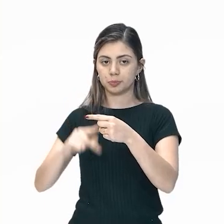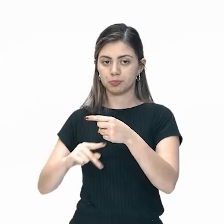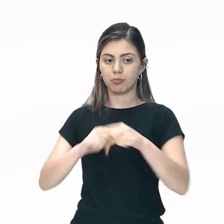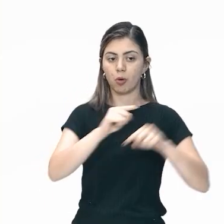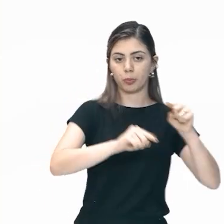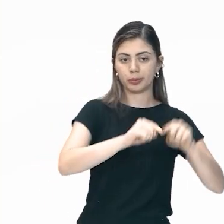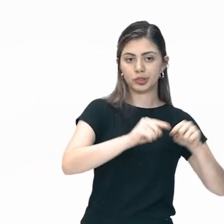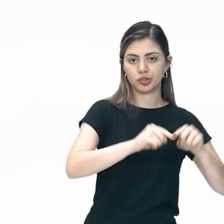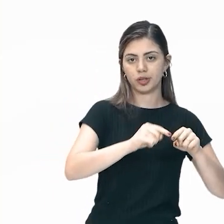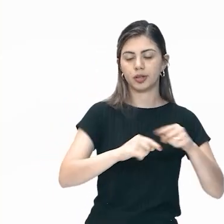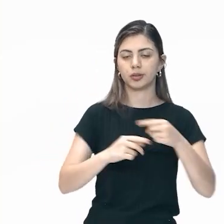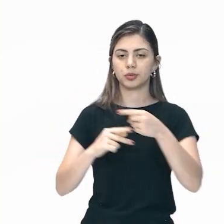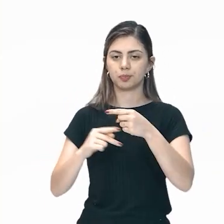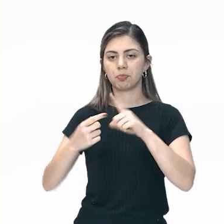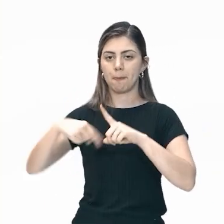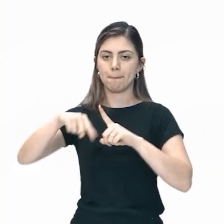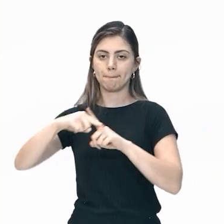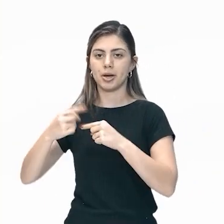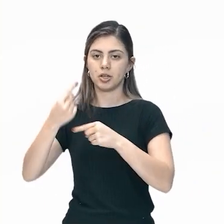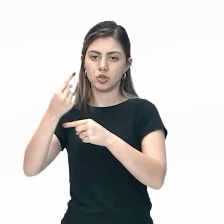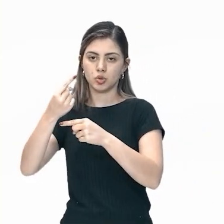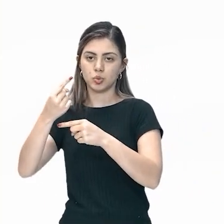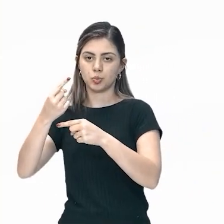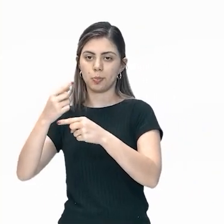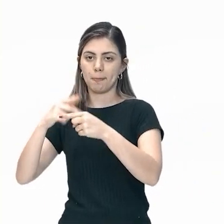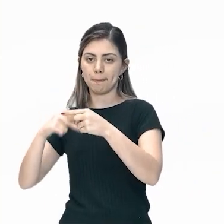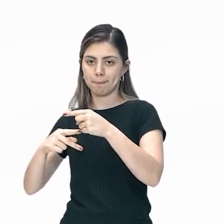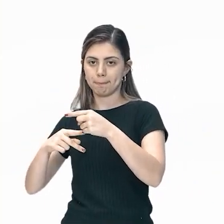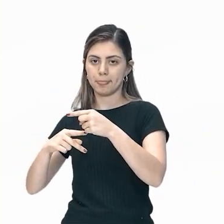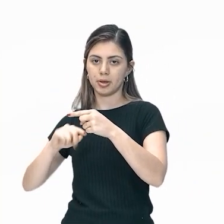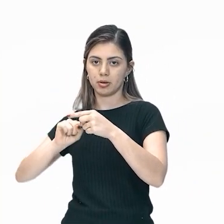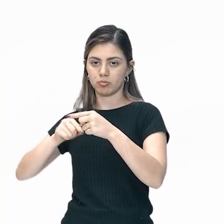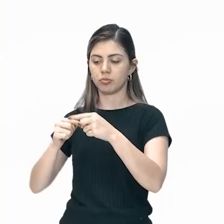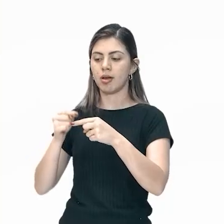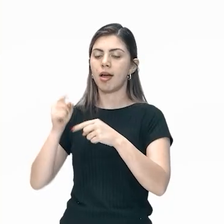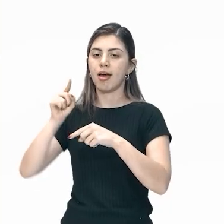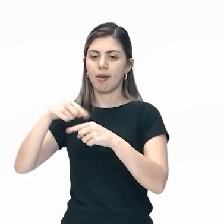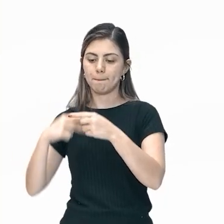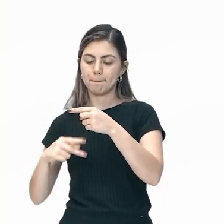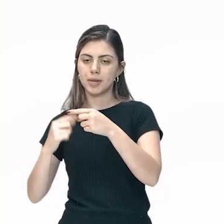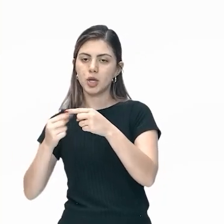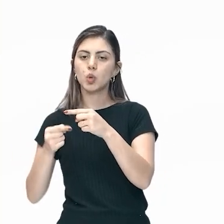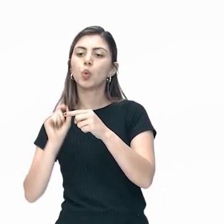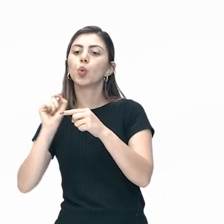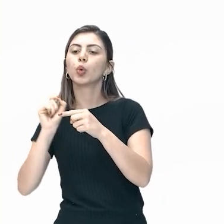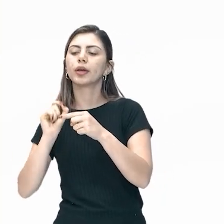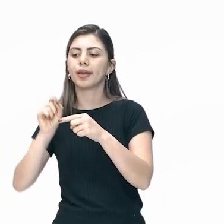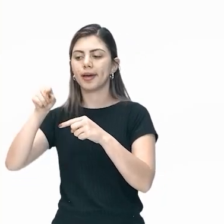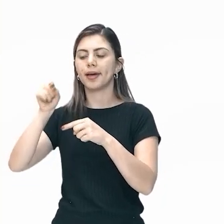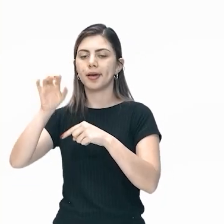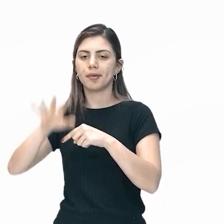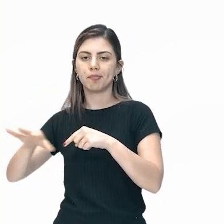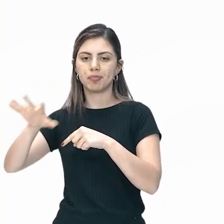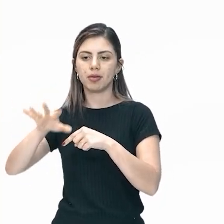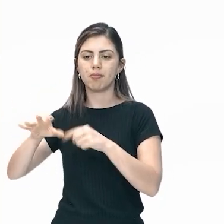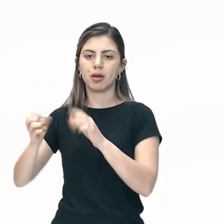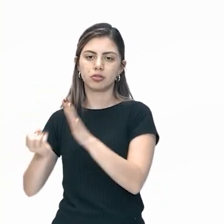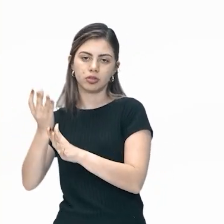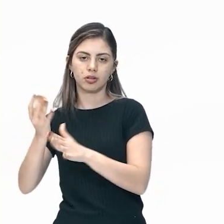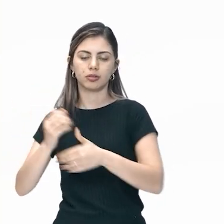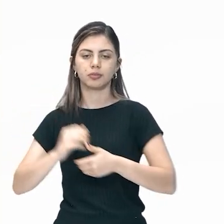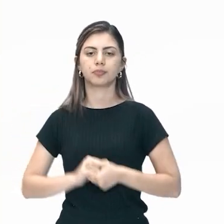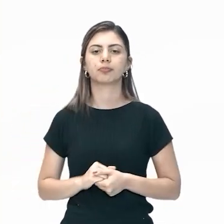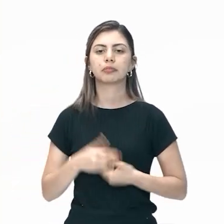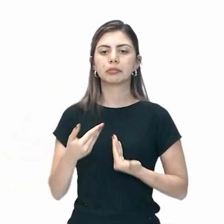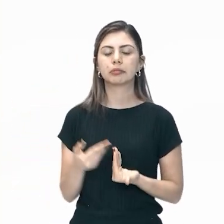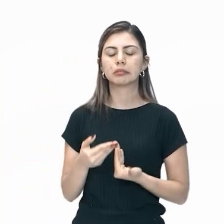objeto mais 1 sobre posição imagem, tá, gente? E aí é o seguinte, ó. Ele